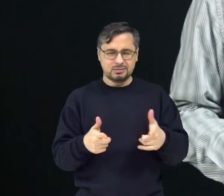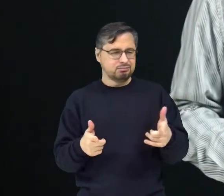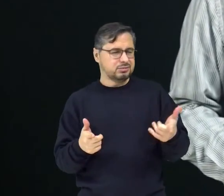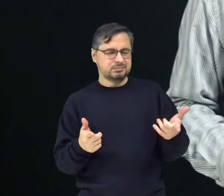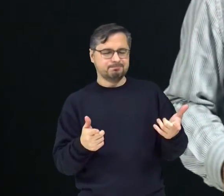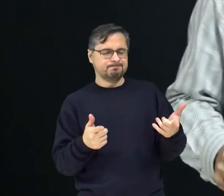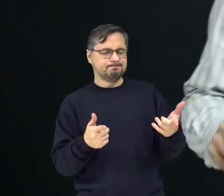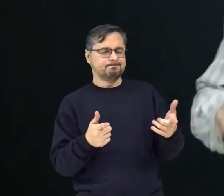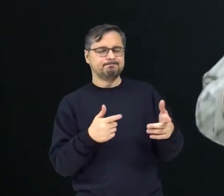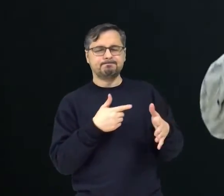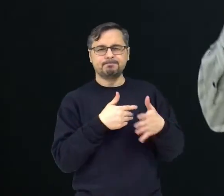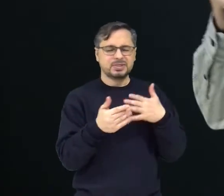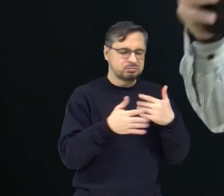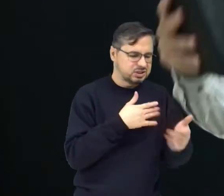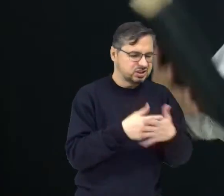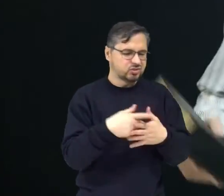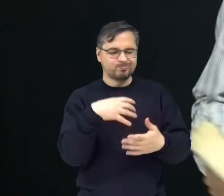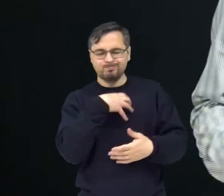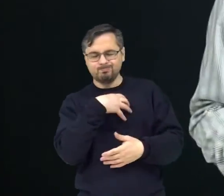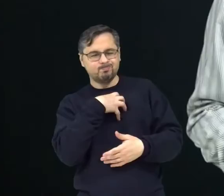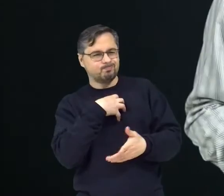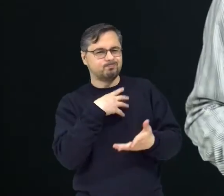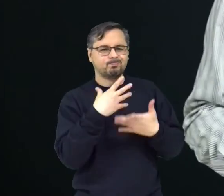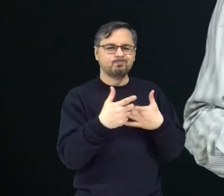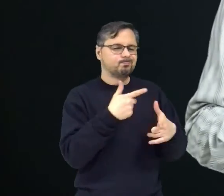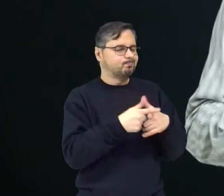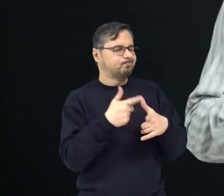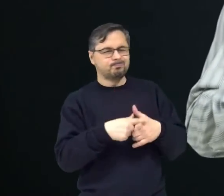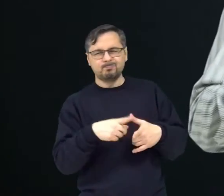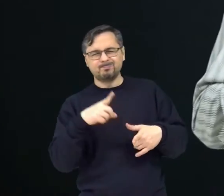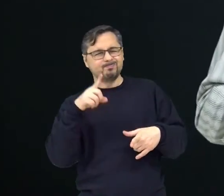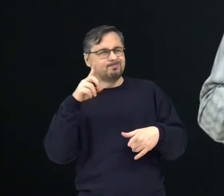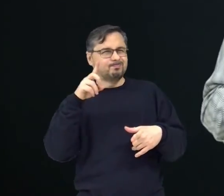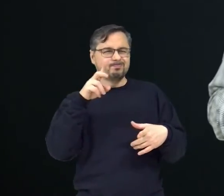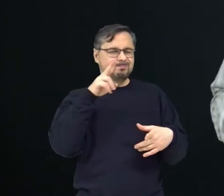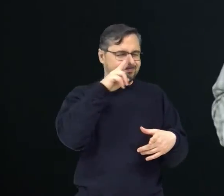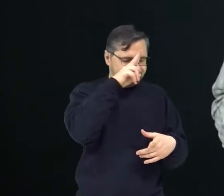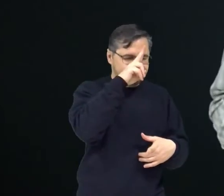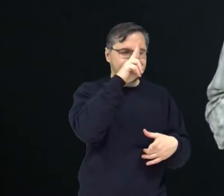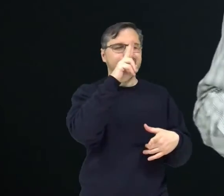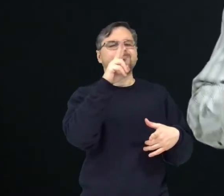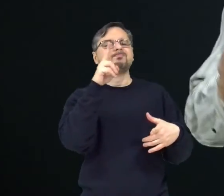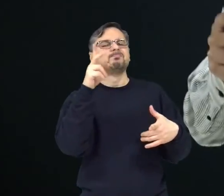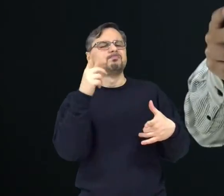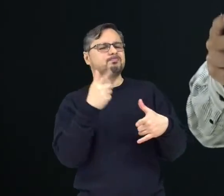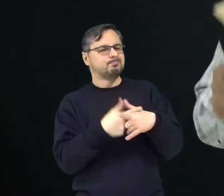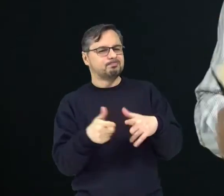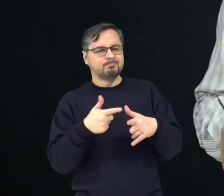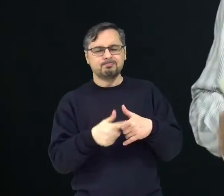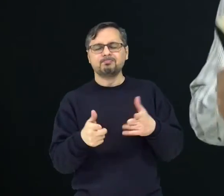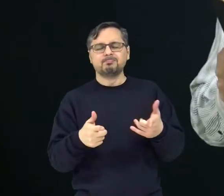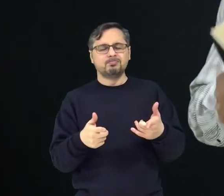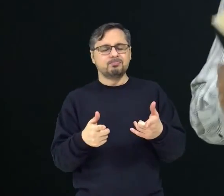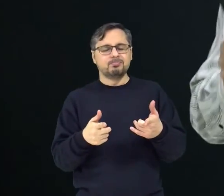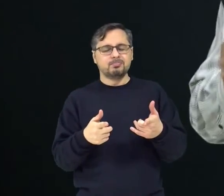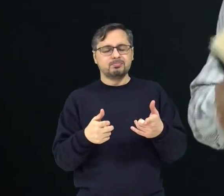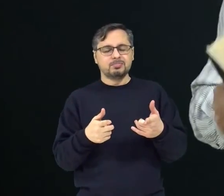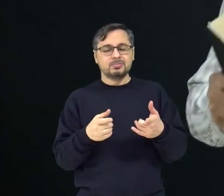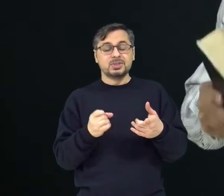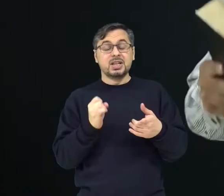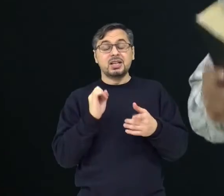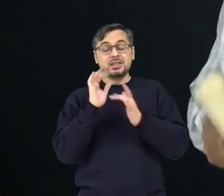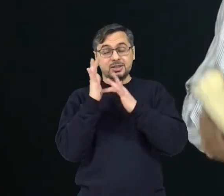tempestades, independente da cronicidade da tempestade, seja ela complexa ou não, Ele está no barco, porque Ele